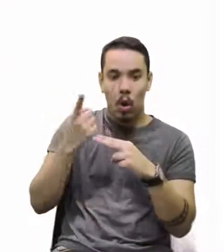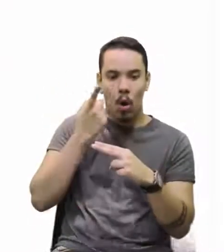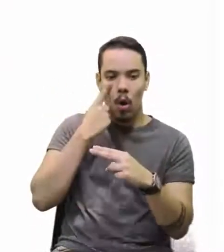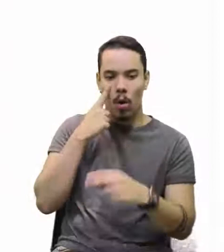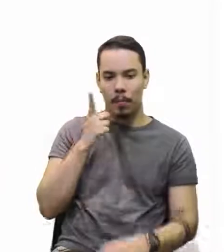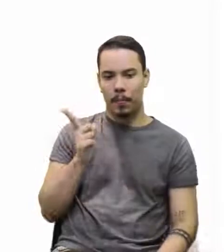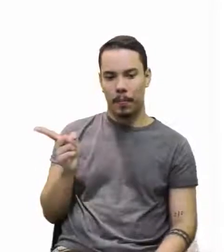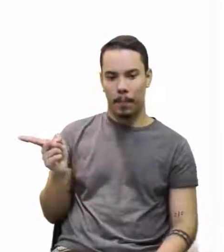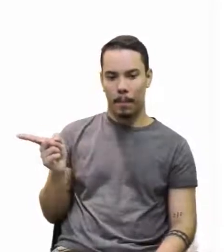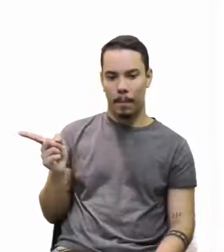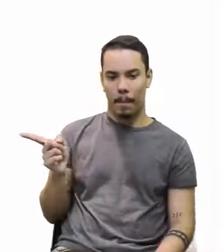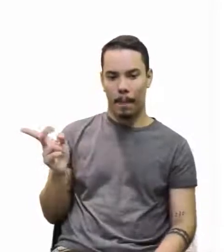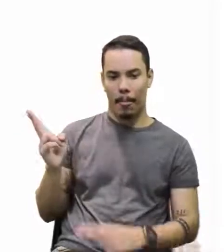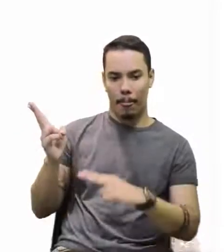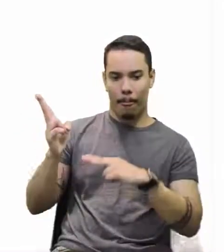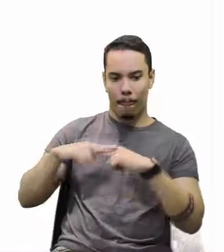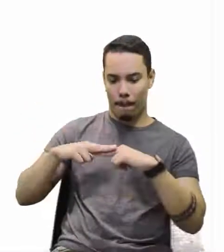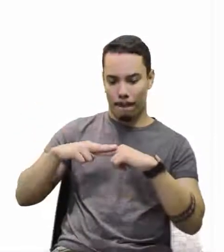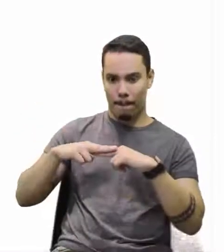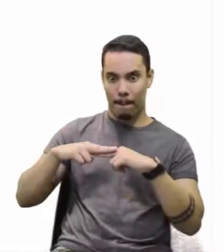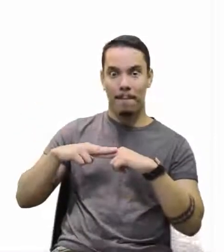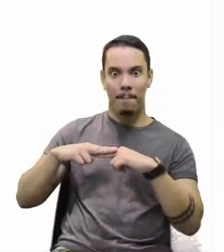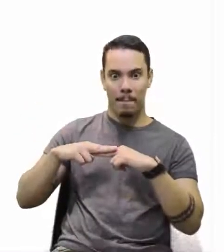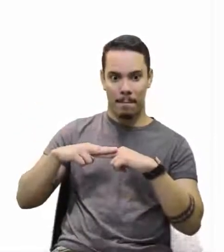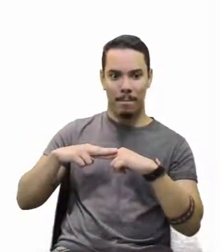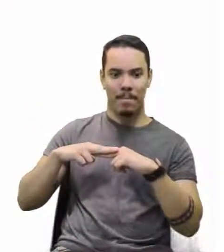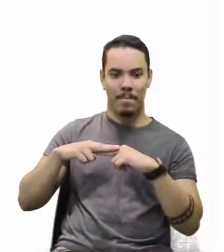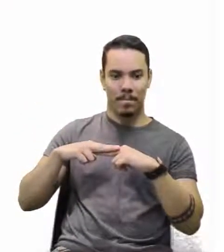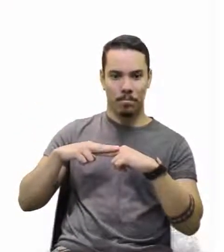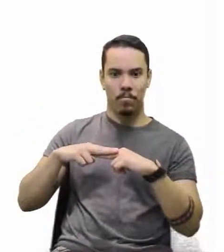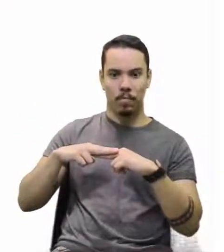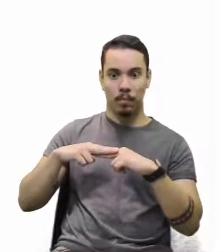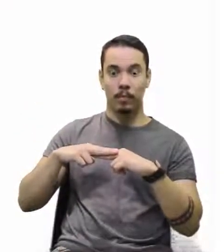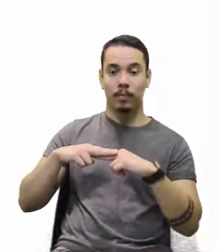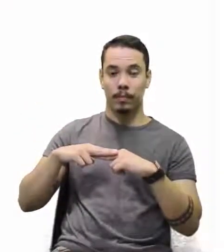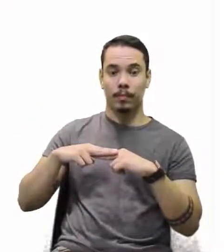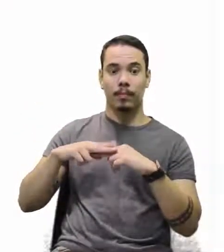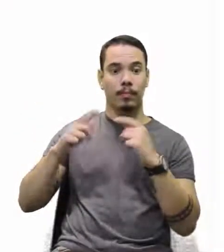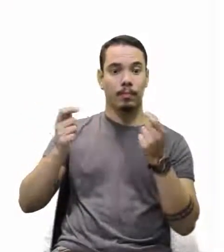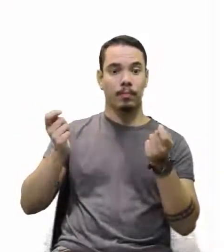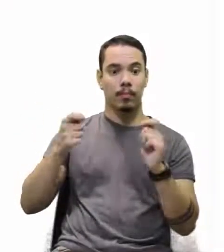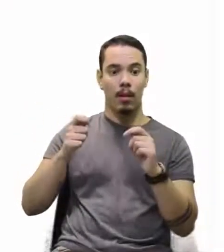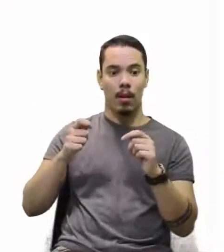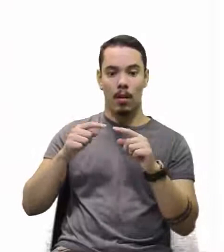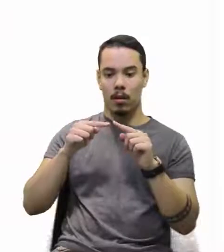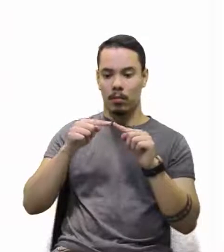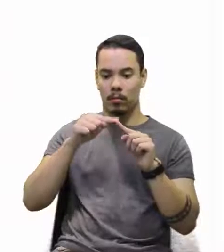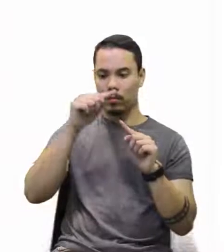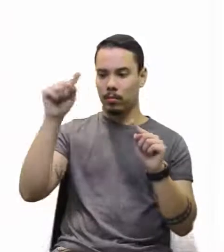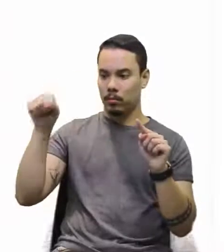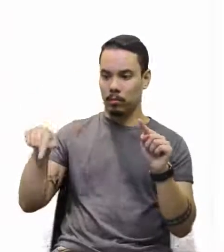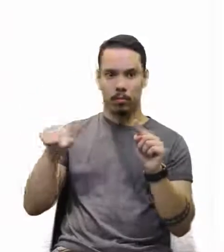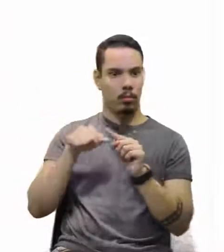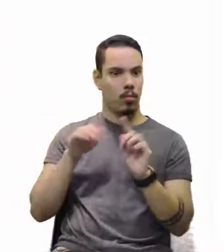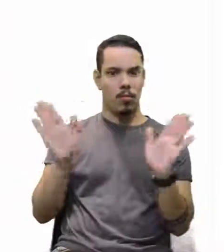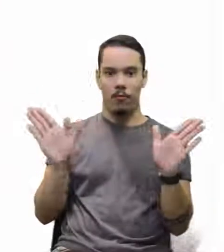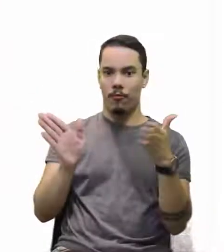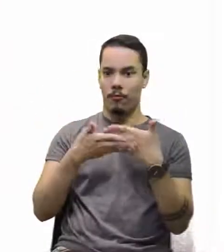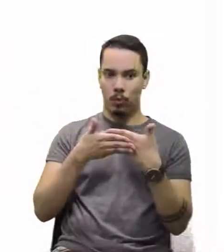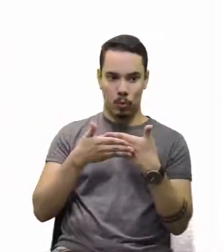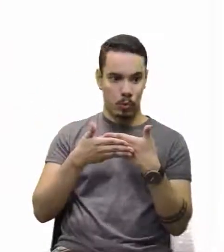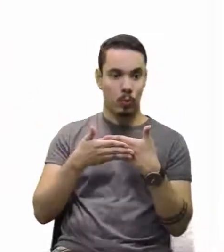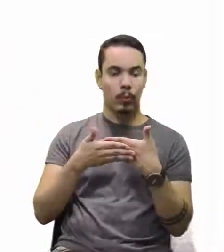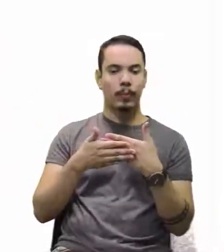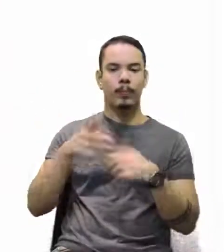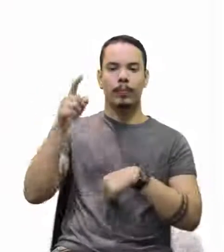bem, está bem aqui, ó. Agora nós vimos que colocamos a chave na posição 1. Fechou o sistema. No